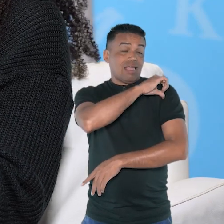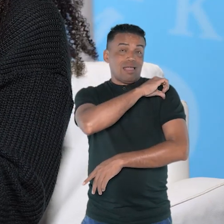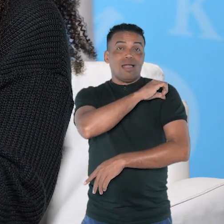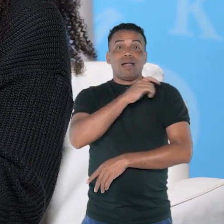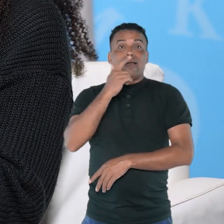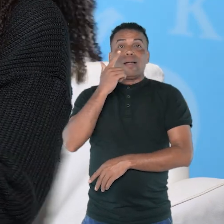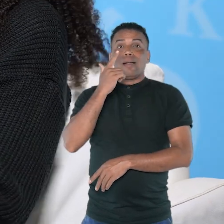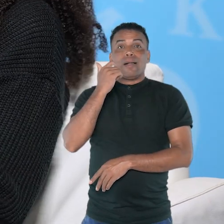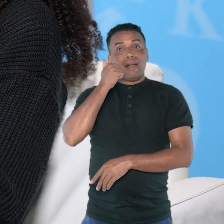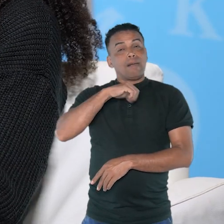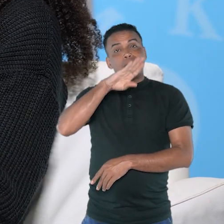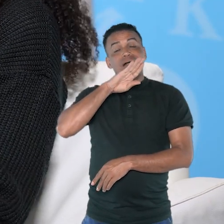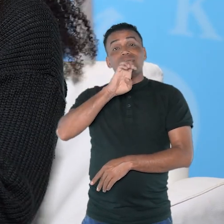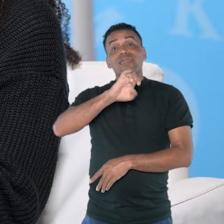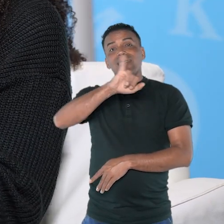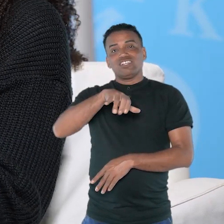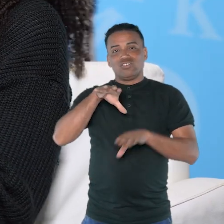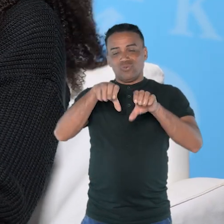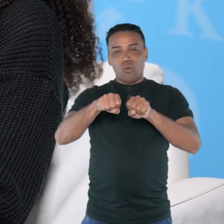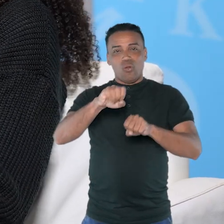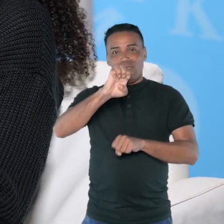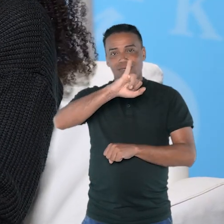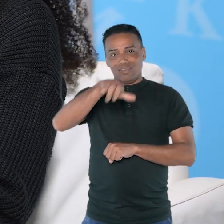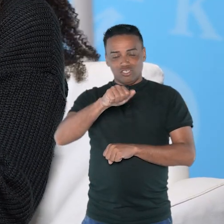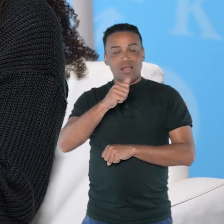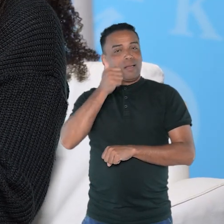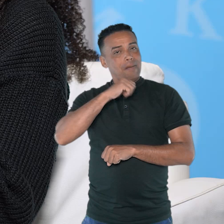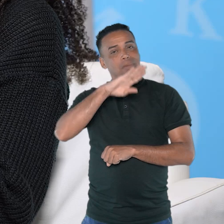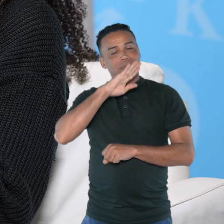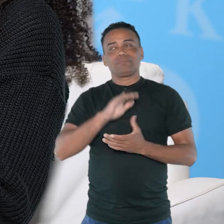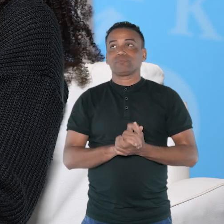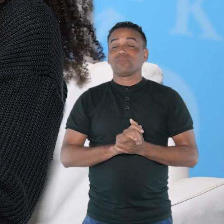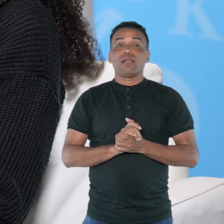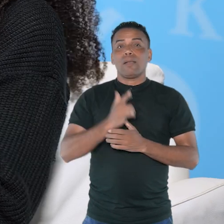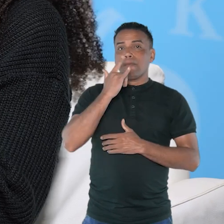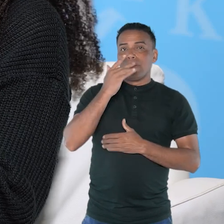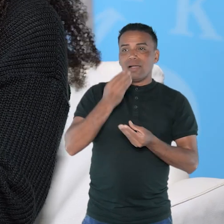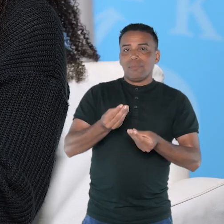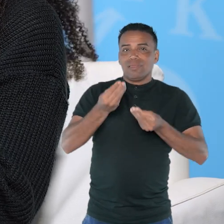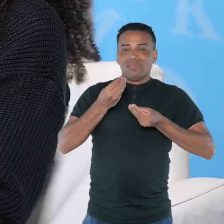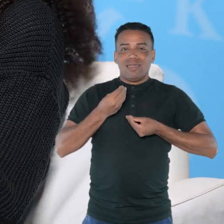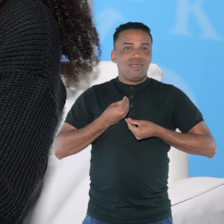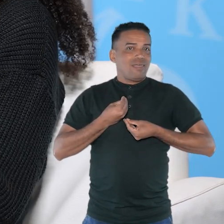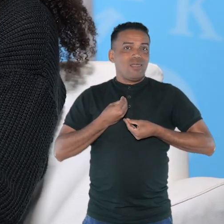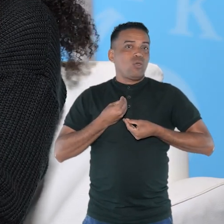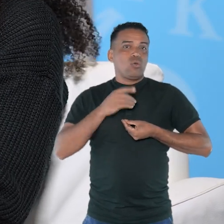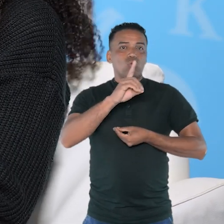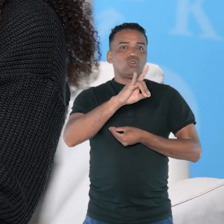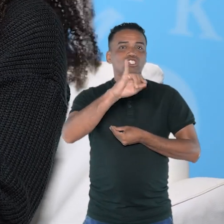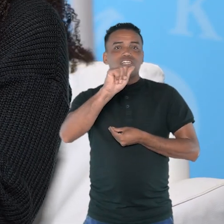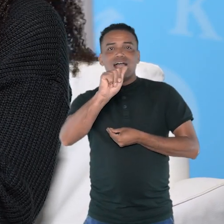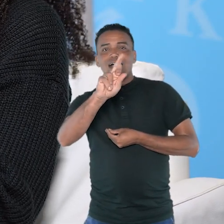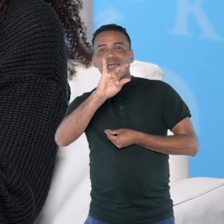família extremamente cuidadosa com o conhecimento. Meu pai me deu diário, juntava dinheiro e me deu diário. Eu lembro